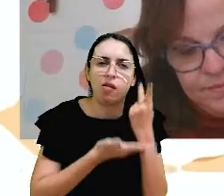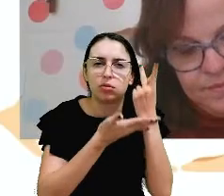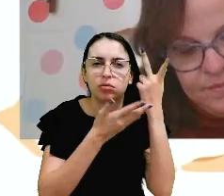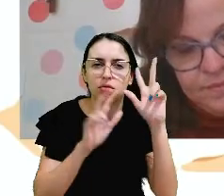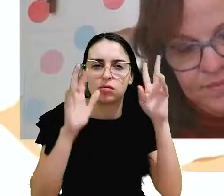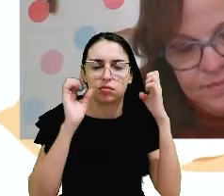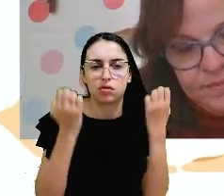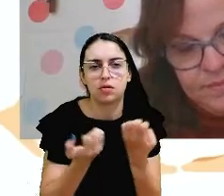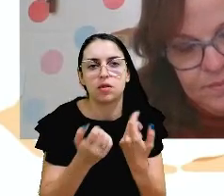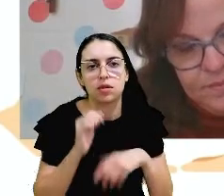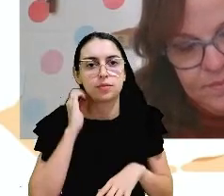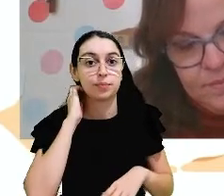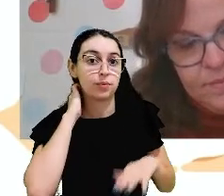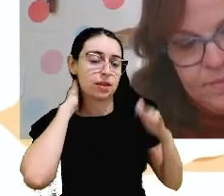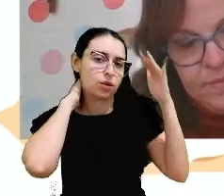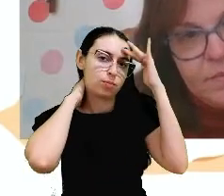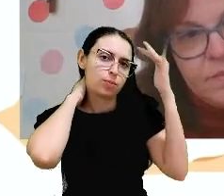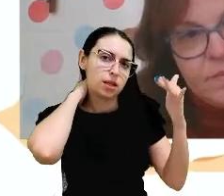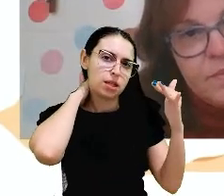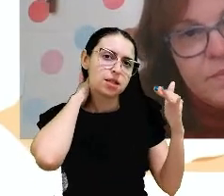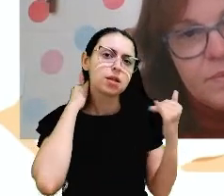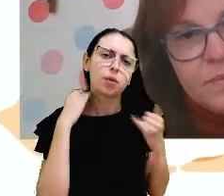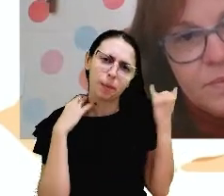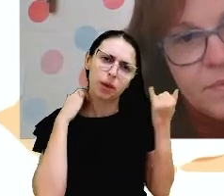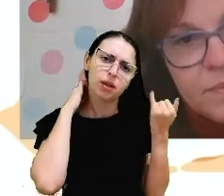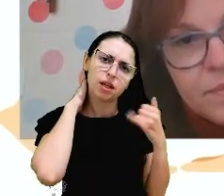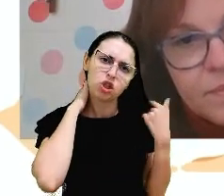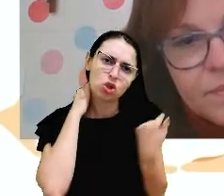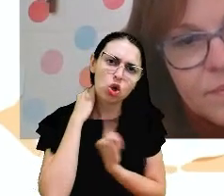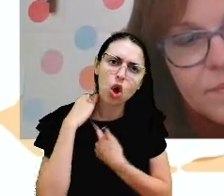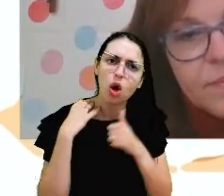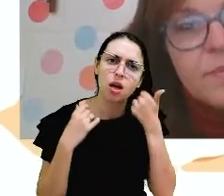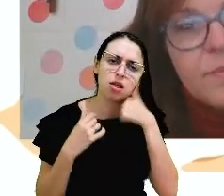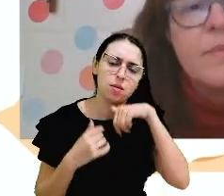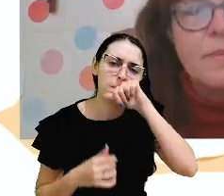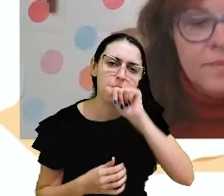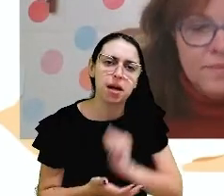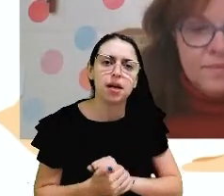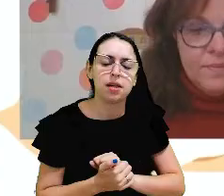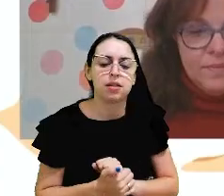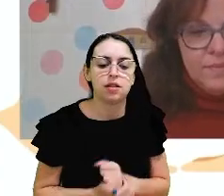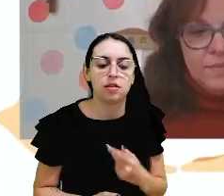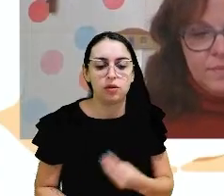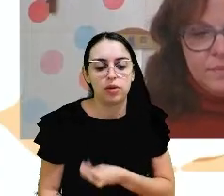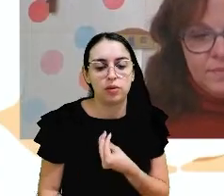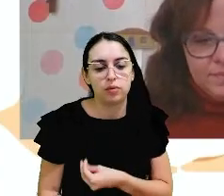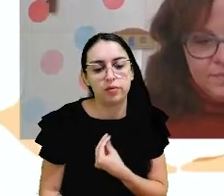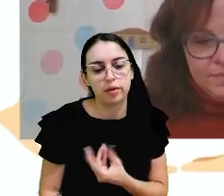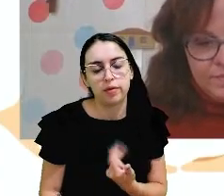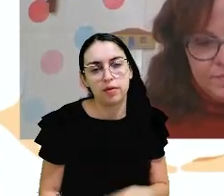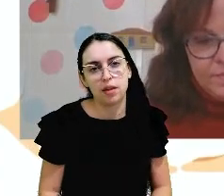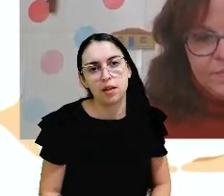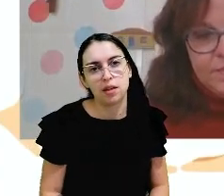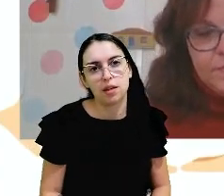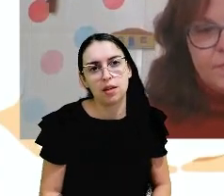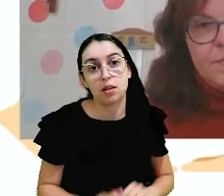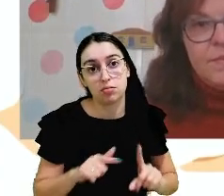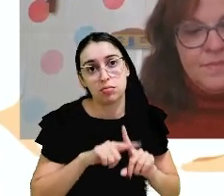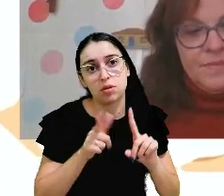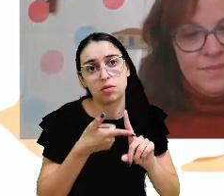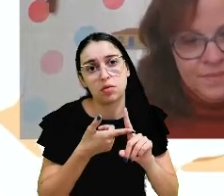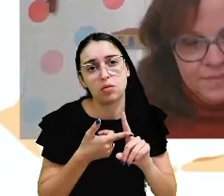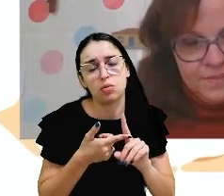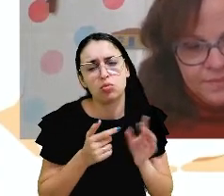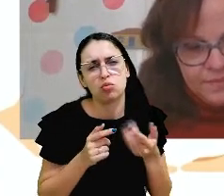muito emocionante, muito impactante para nós também, que somos mães, né? Eu vivi aí, eu estava grávida, estava no